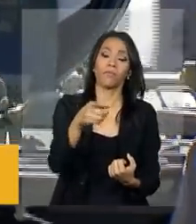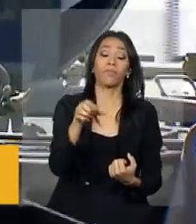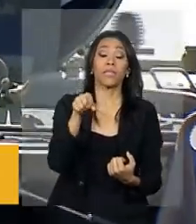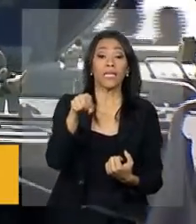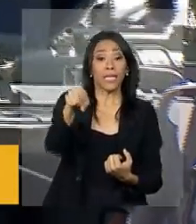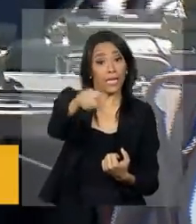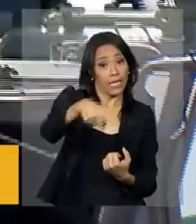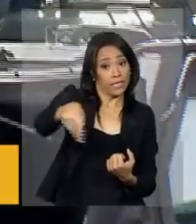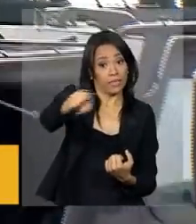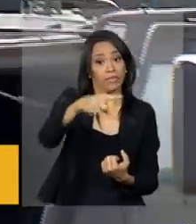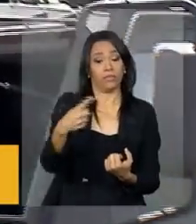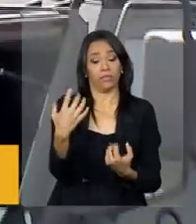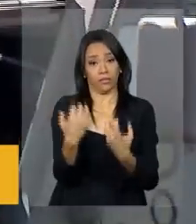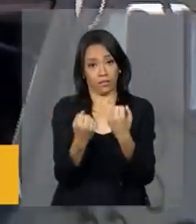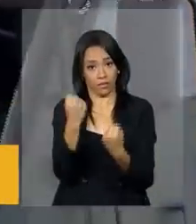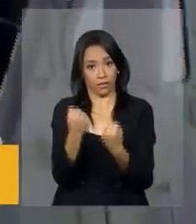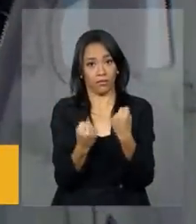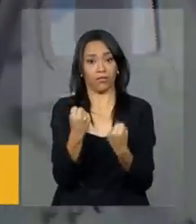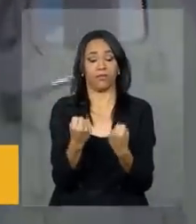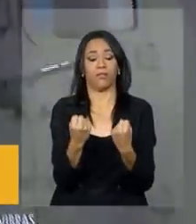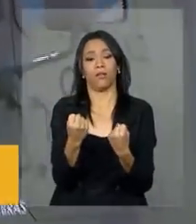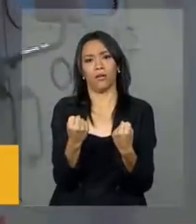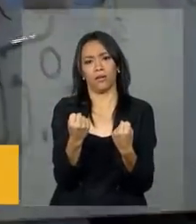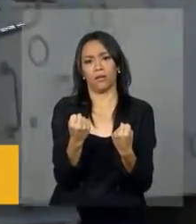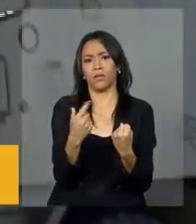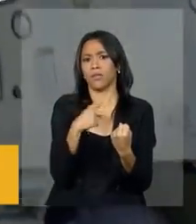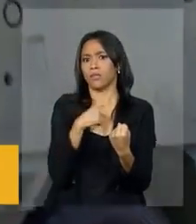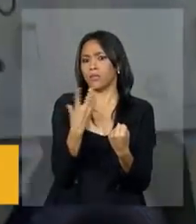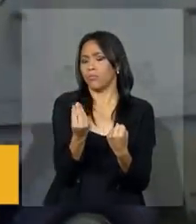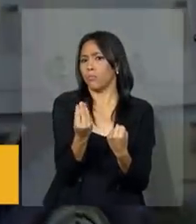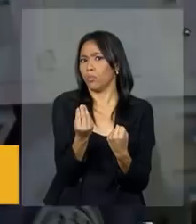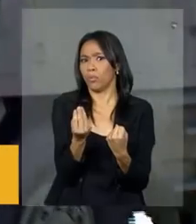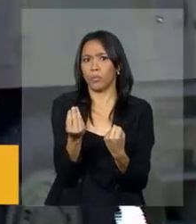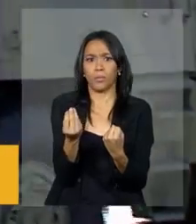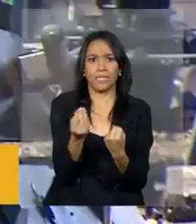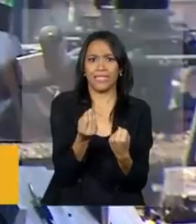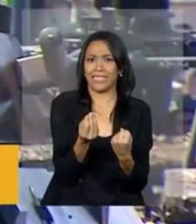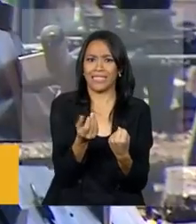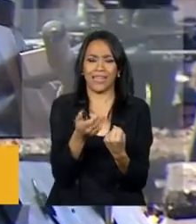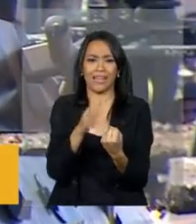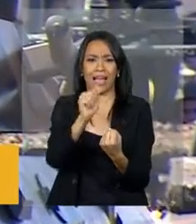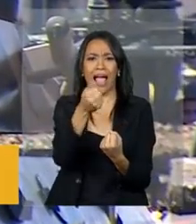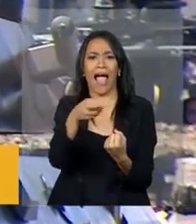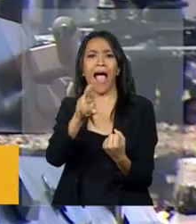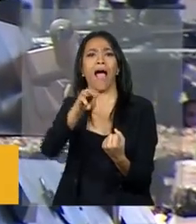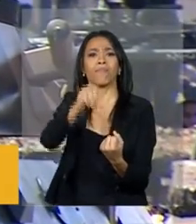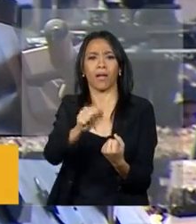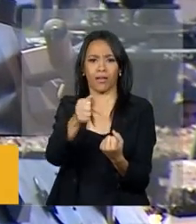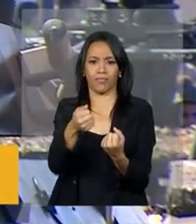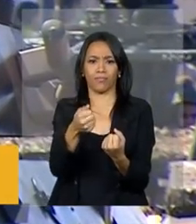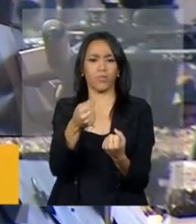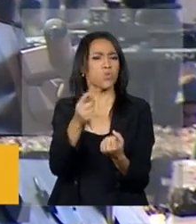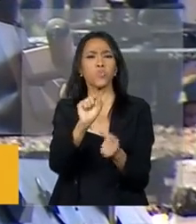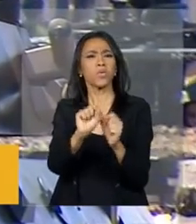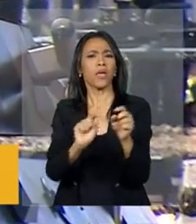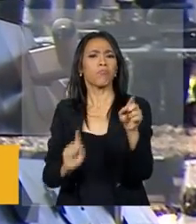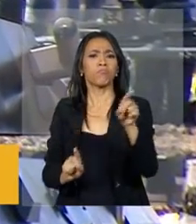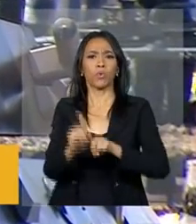saturação de área, né? Joga muito armamento sobre o terreno inimigo. Que tipo de míssil é lançado